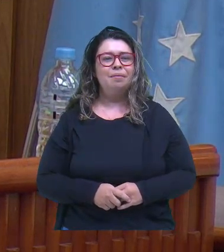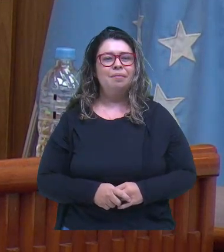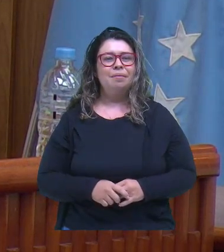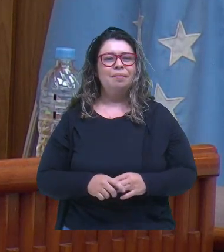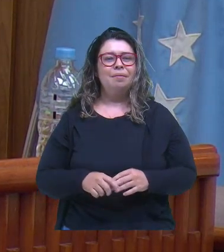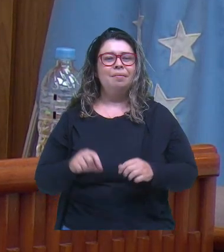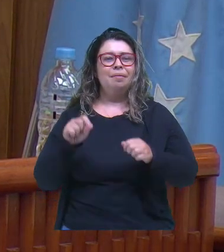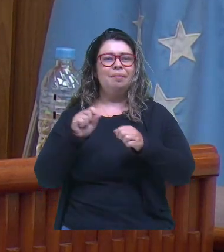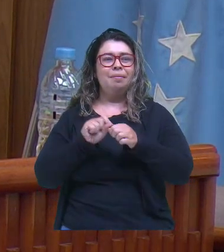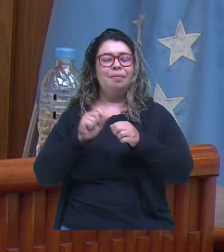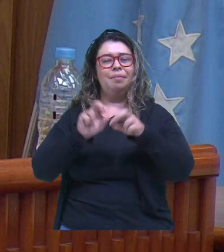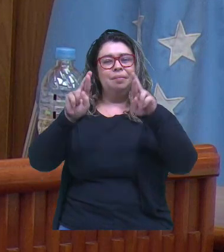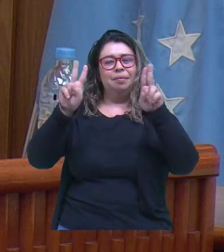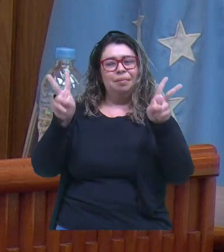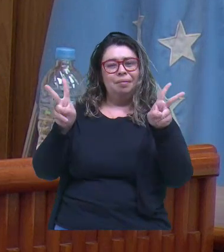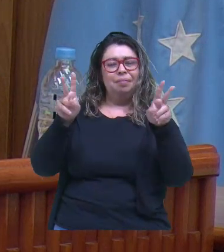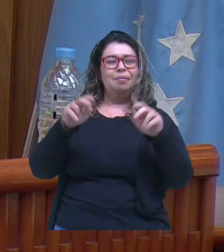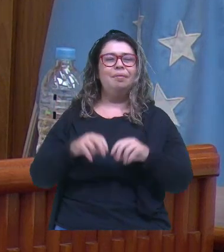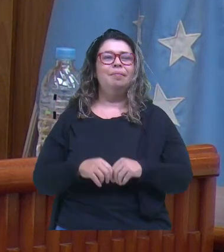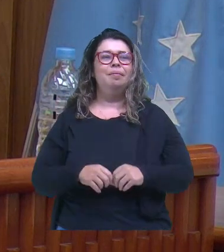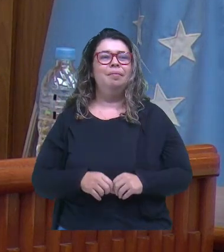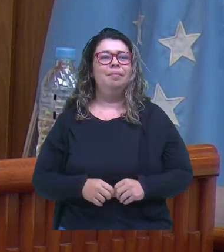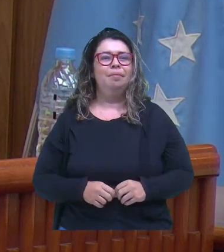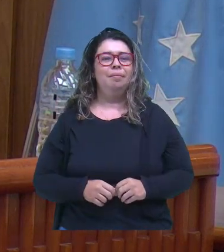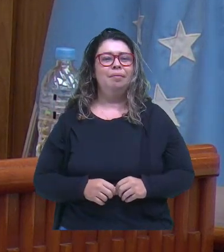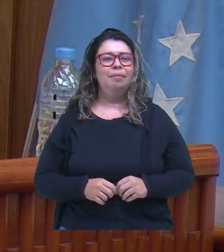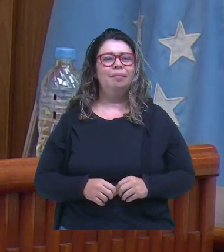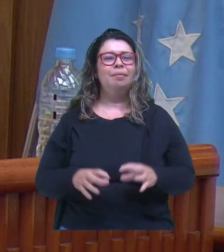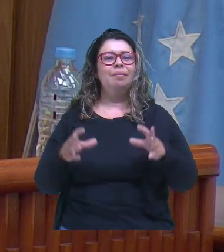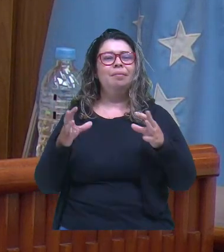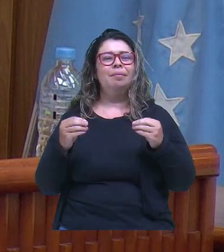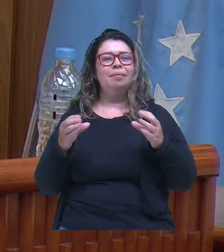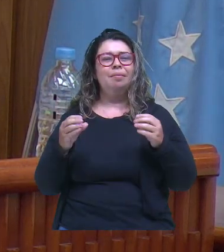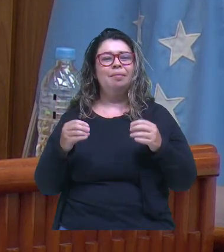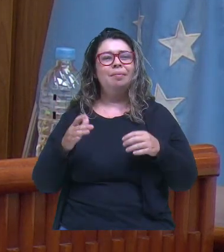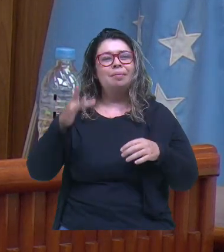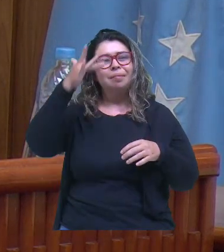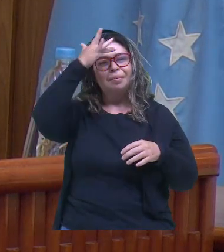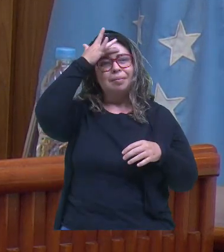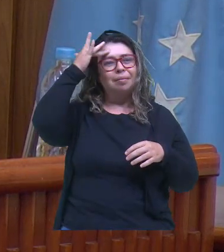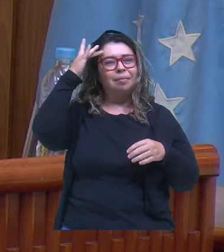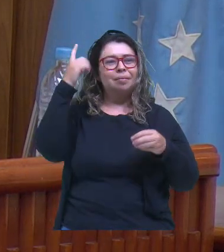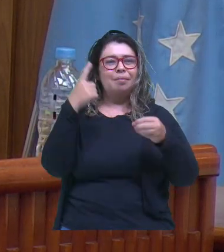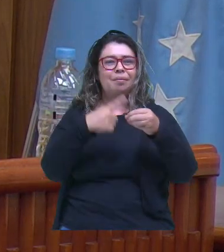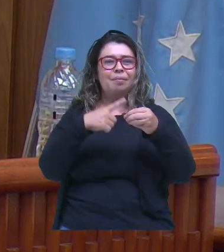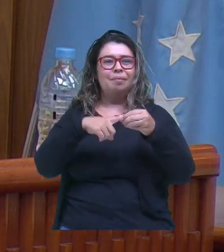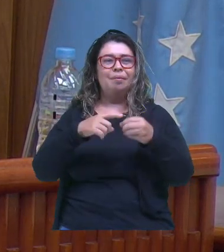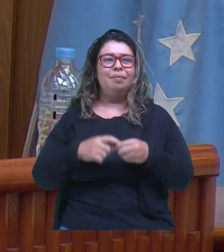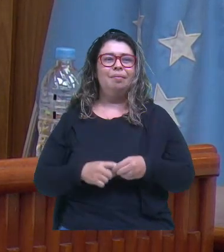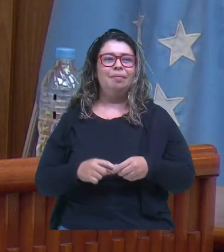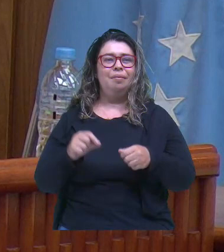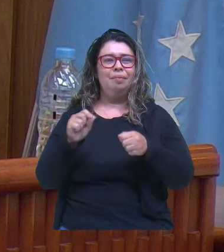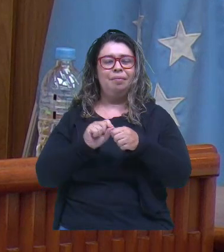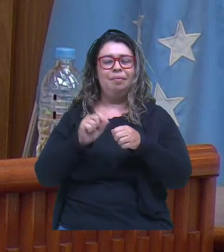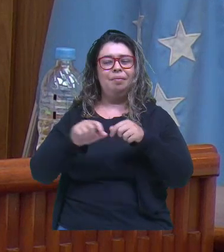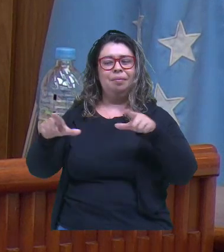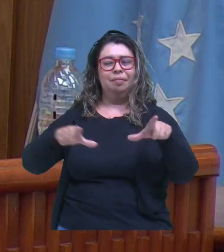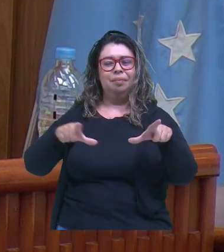faz a diferença positiva para muitos munícipes dessa cidade e faz um